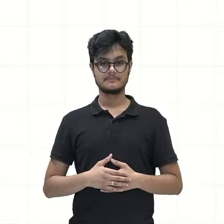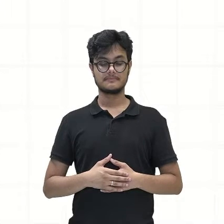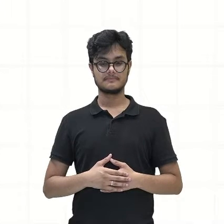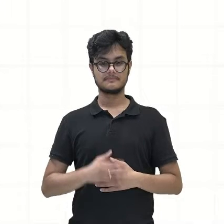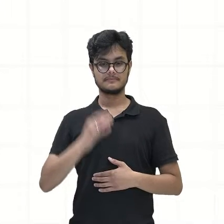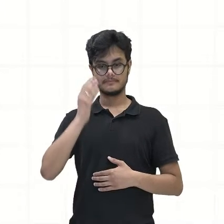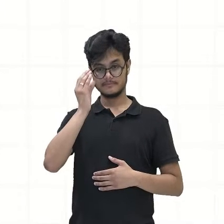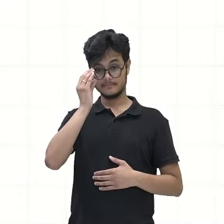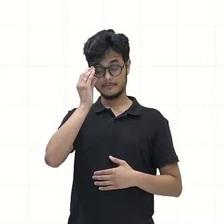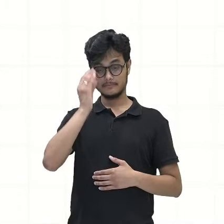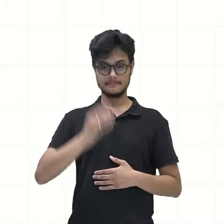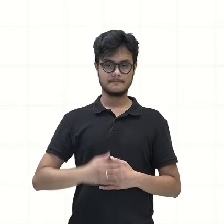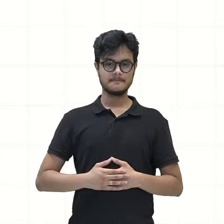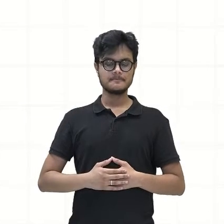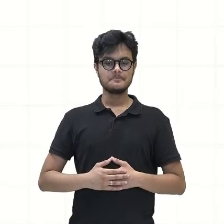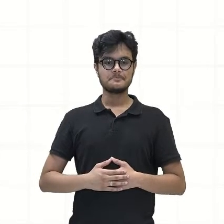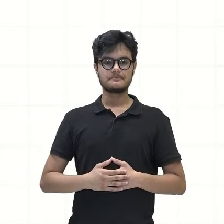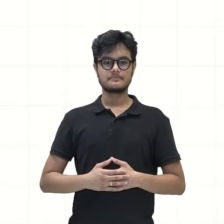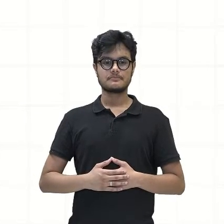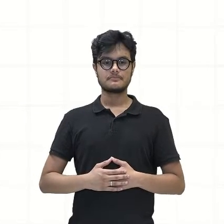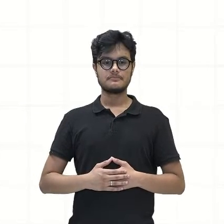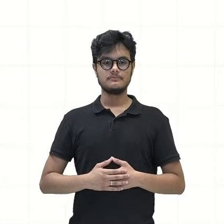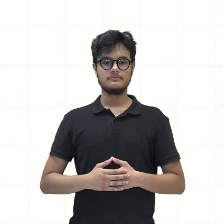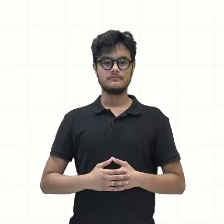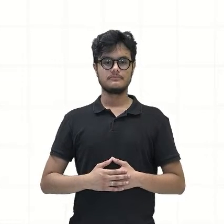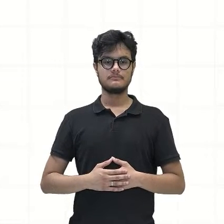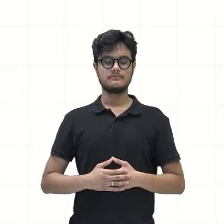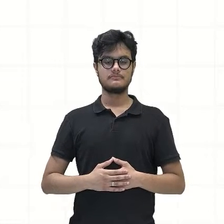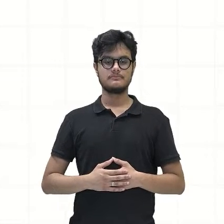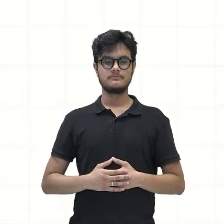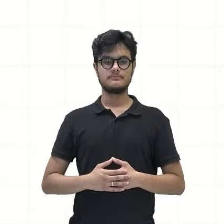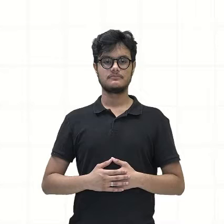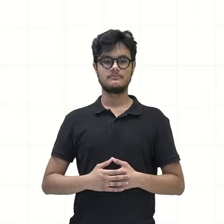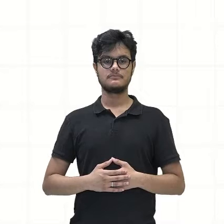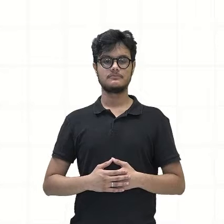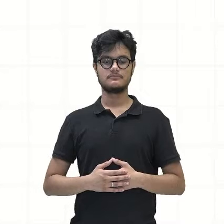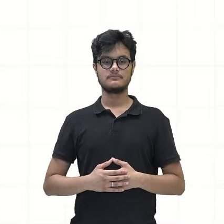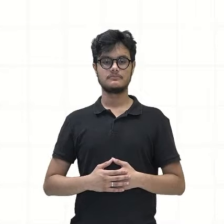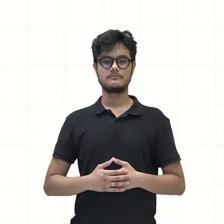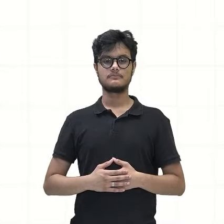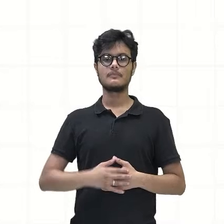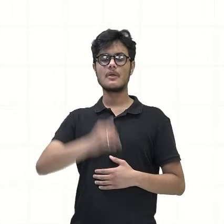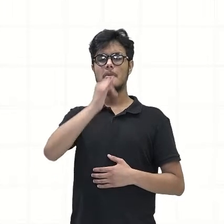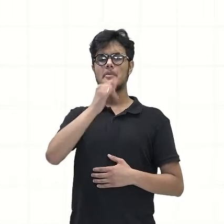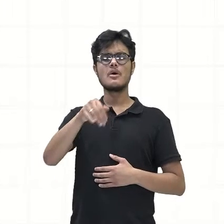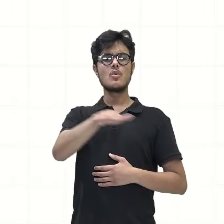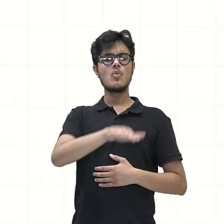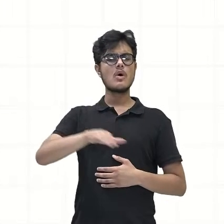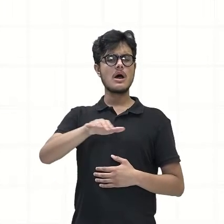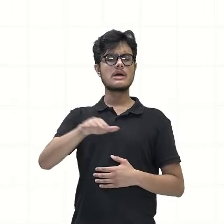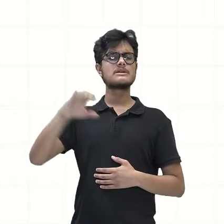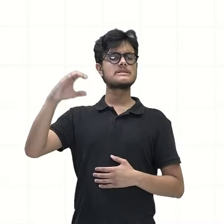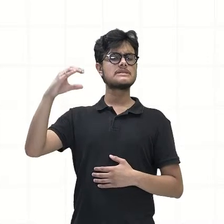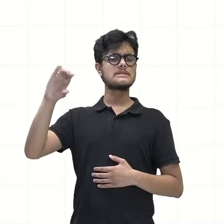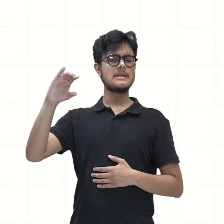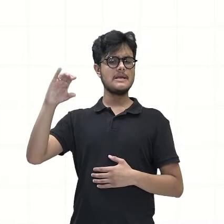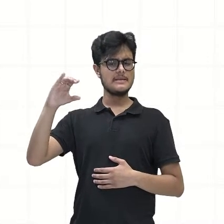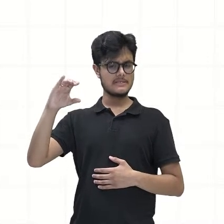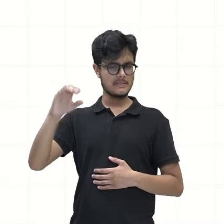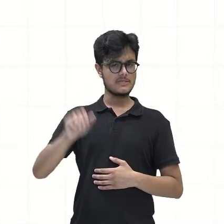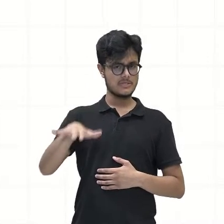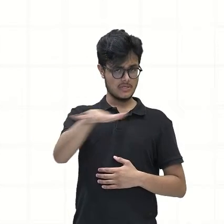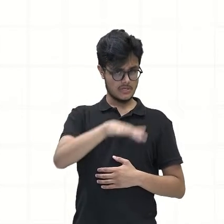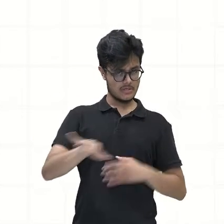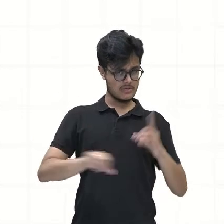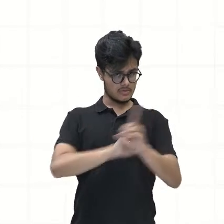qual seria a nota, por exemplo, de ciências humanas? A nota